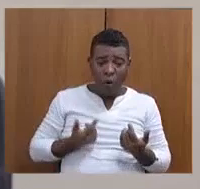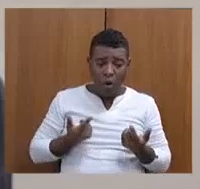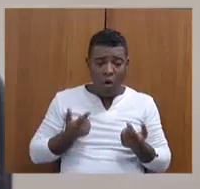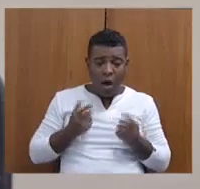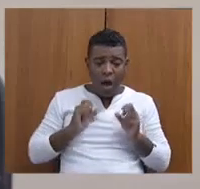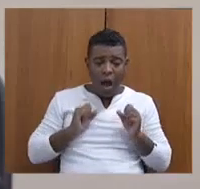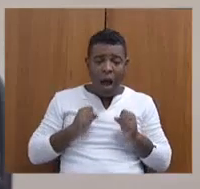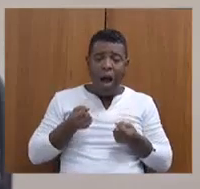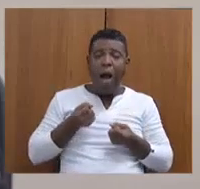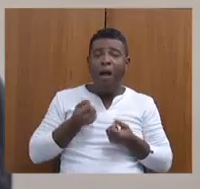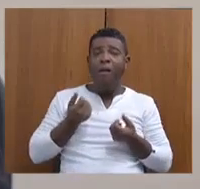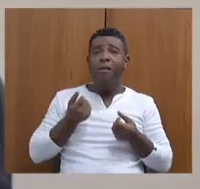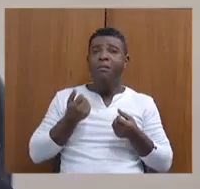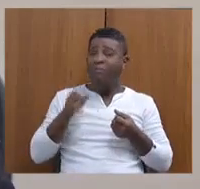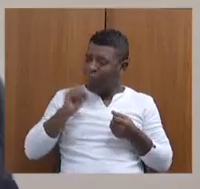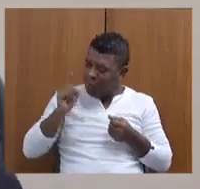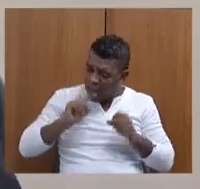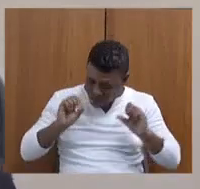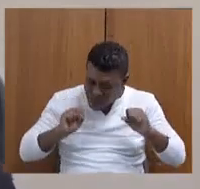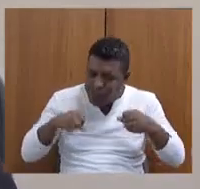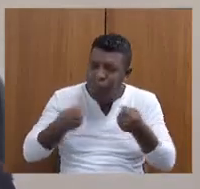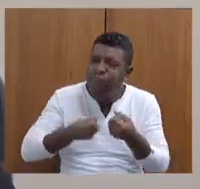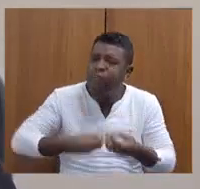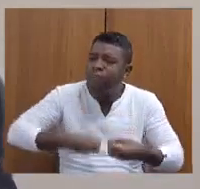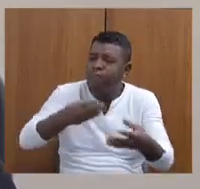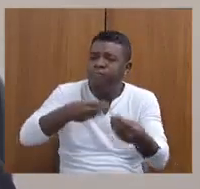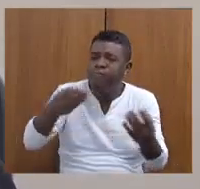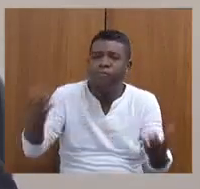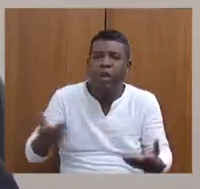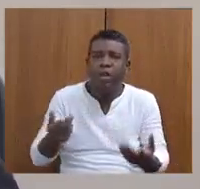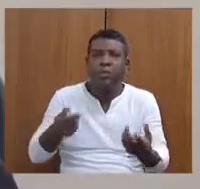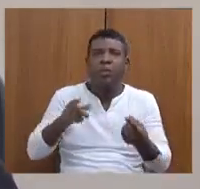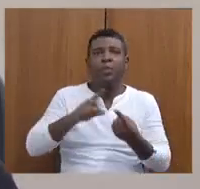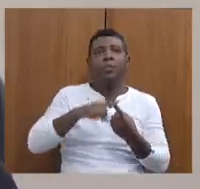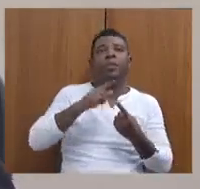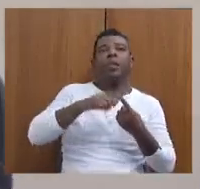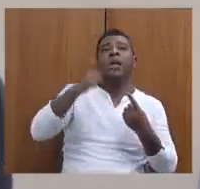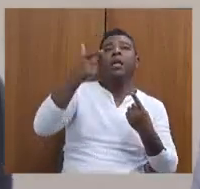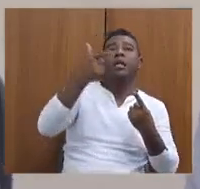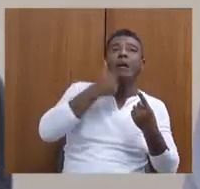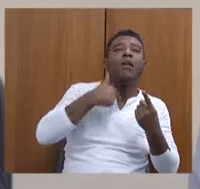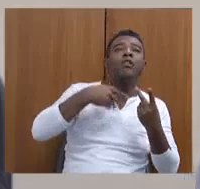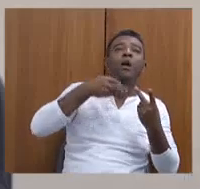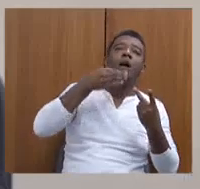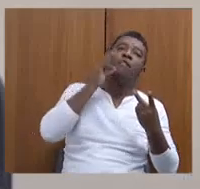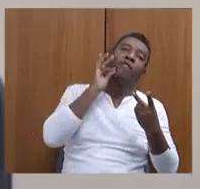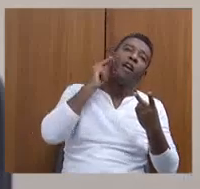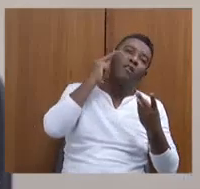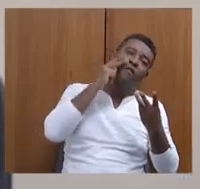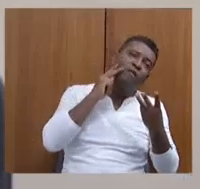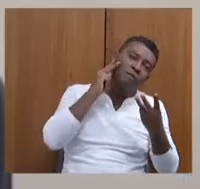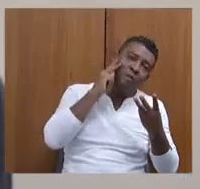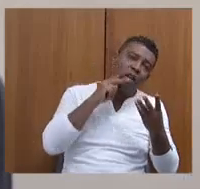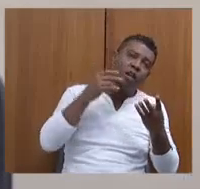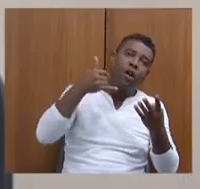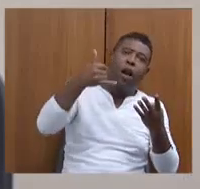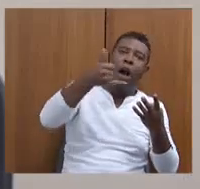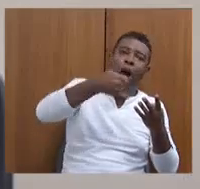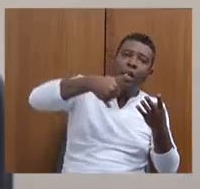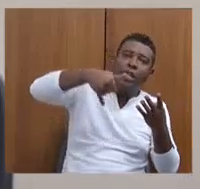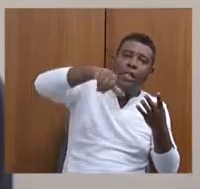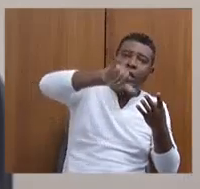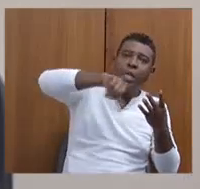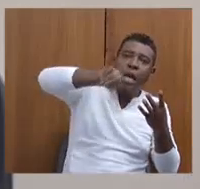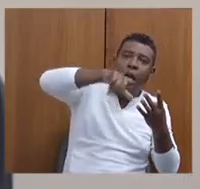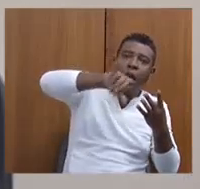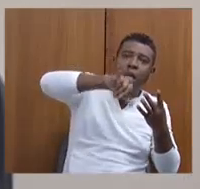a questão o queijo né o café o vinho azeite nós temos muita muita riqueza